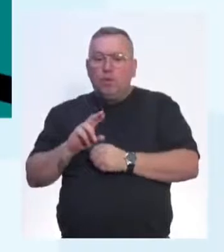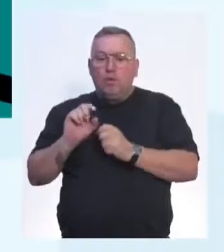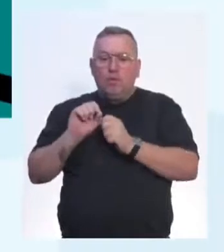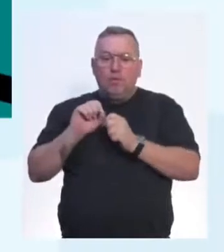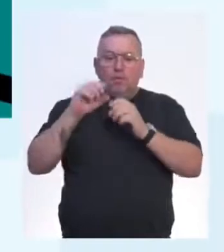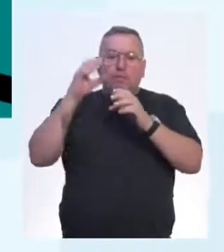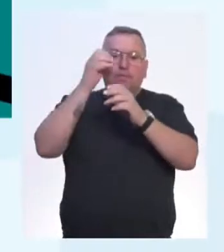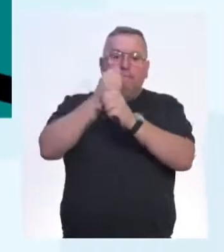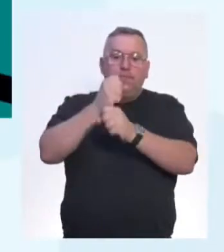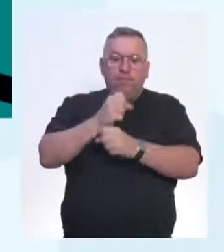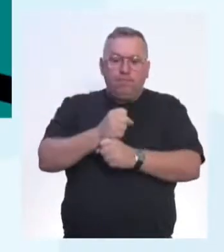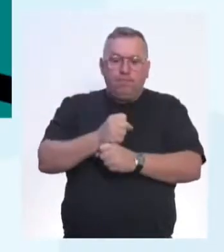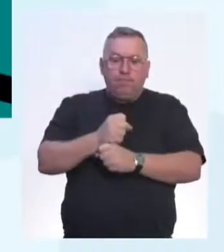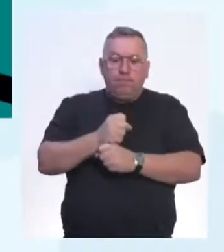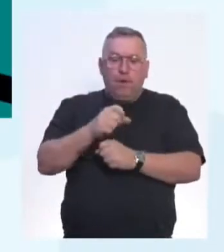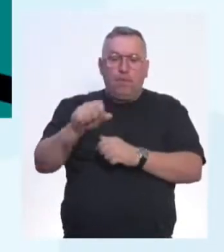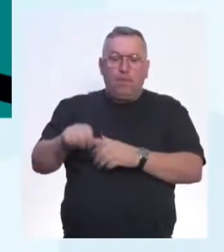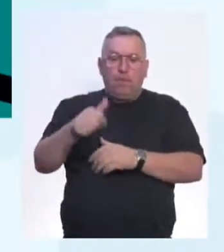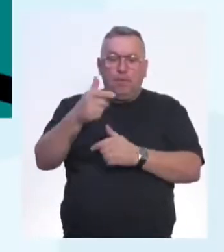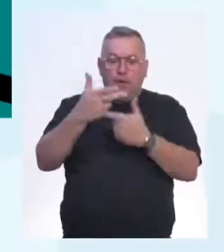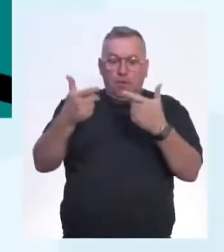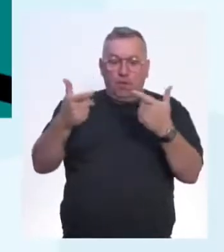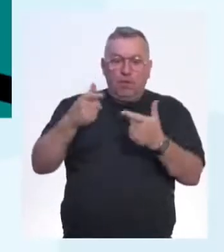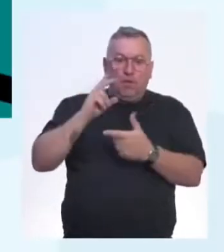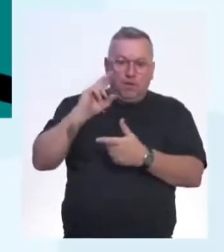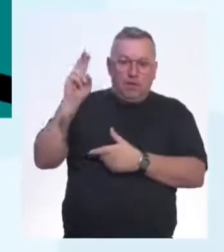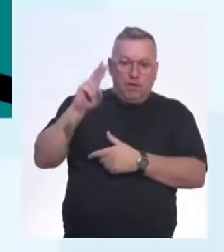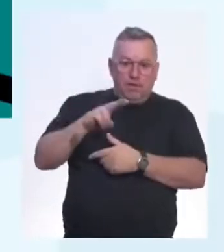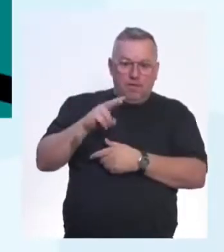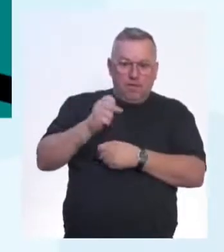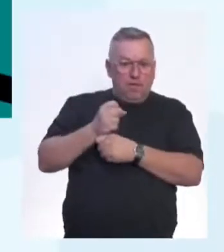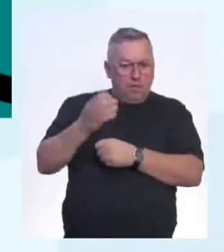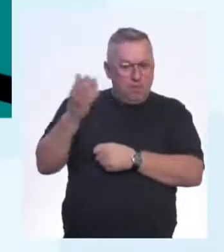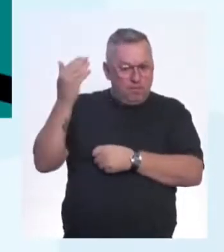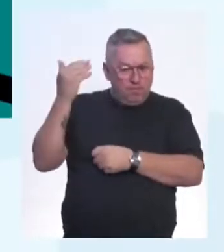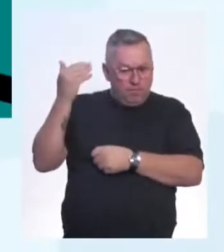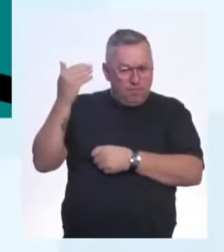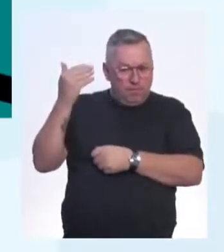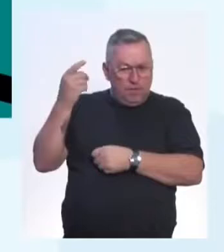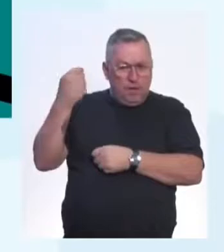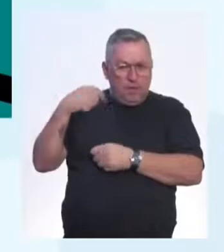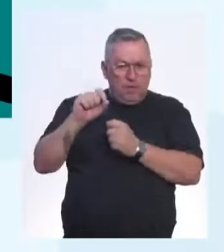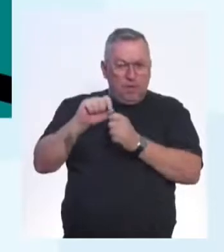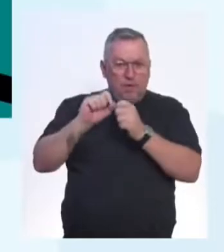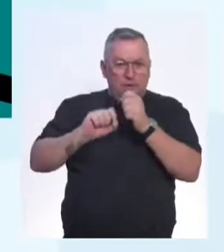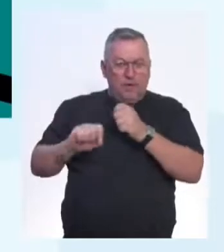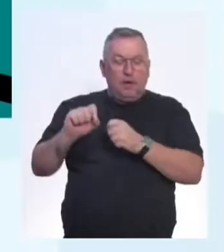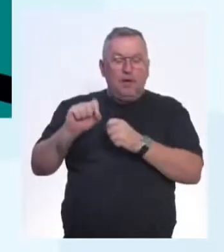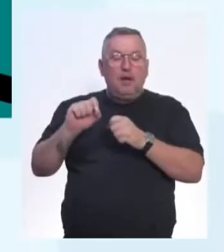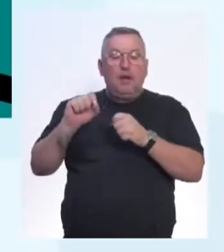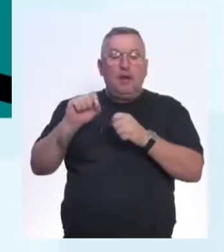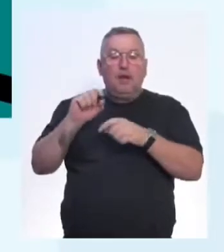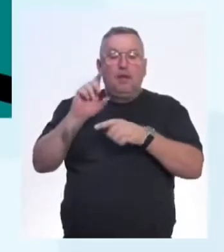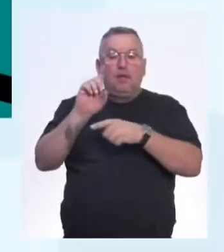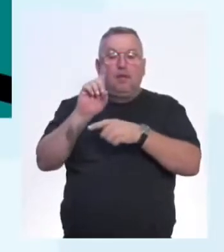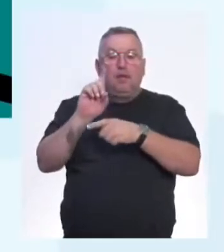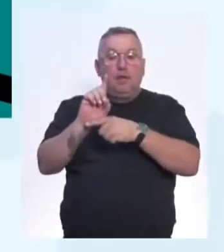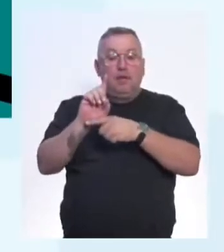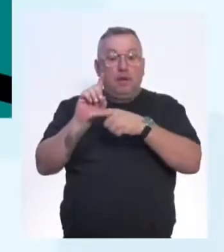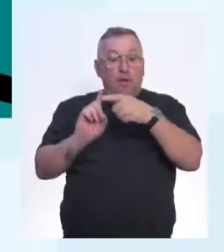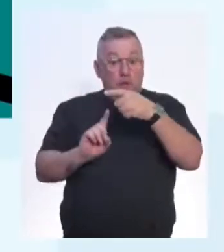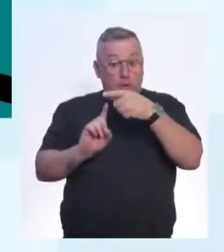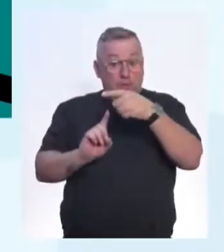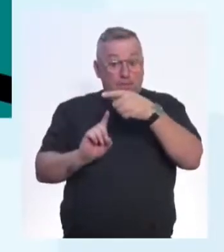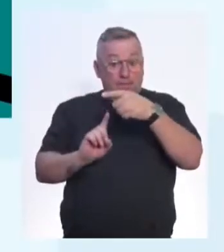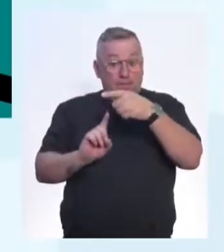poder somar, primeira coisa, acho que vocês já viram isso nos anos iniciais, eu tenho que ter frações equivalentes no denominador, não é isso,